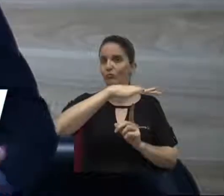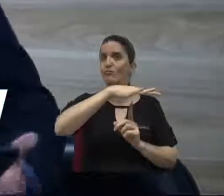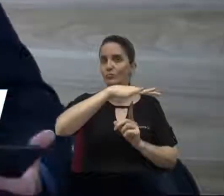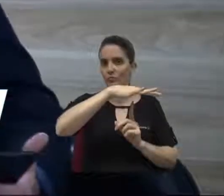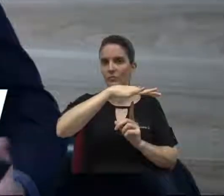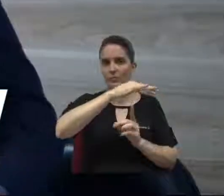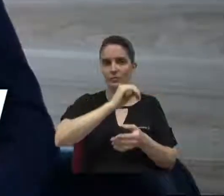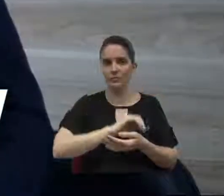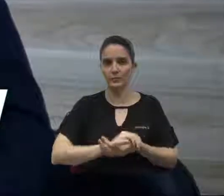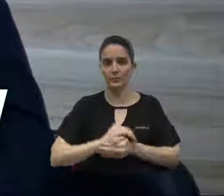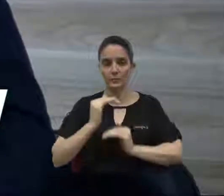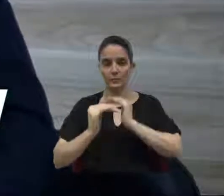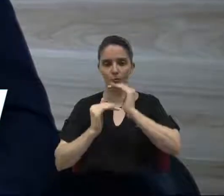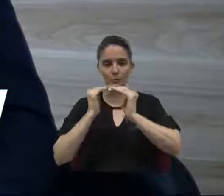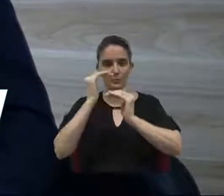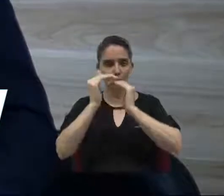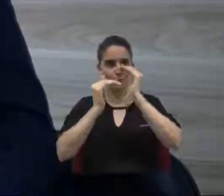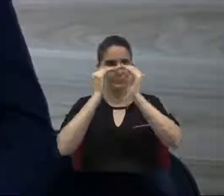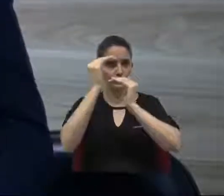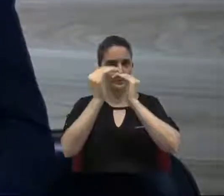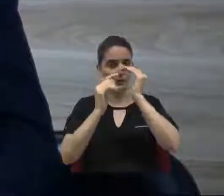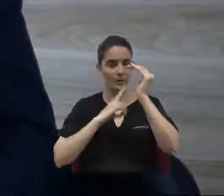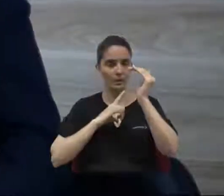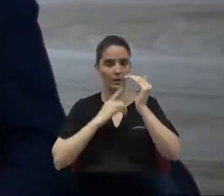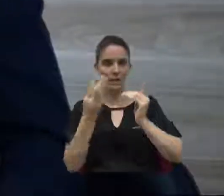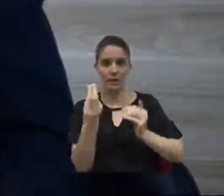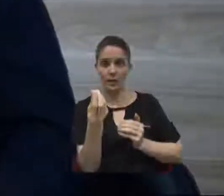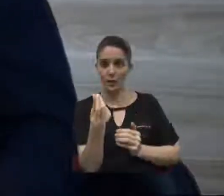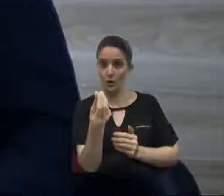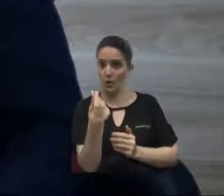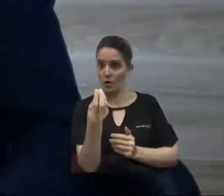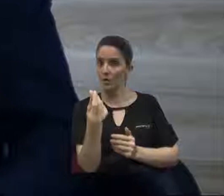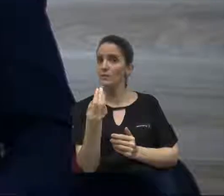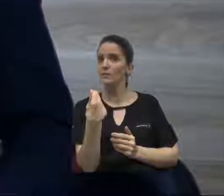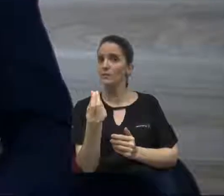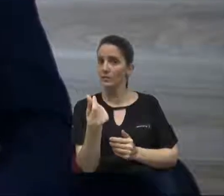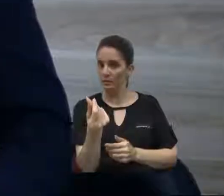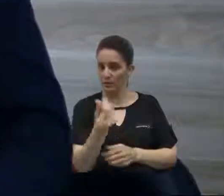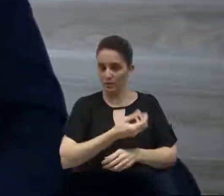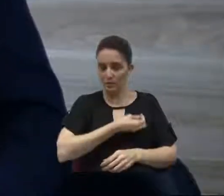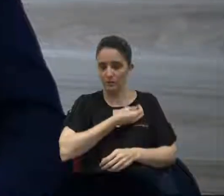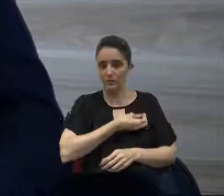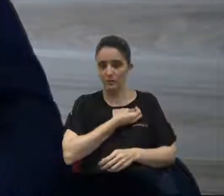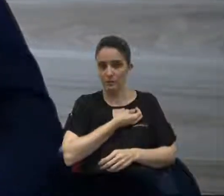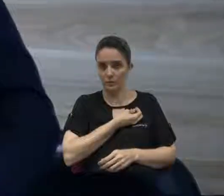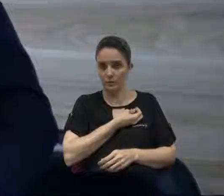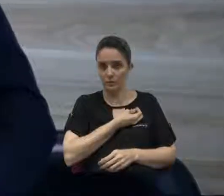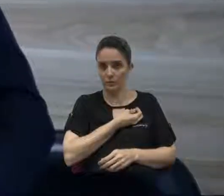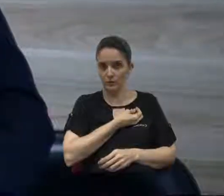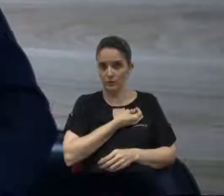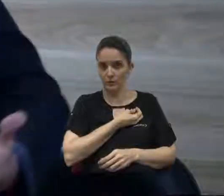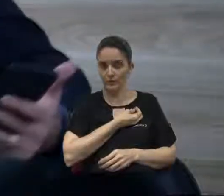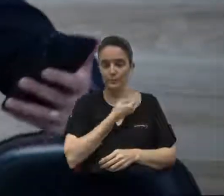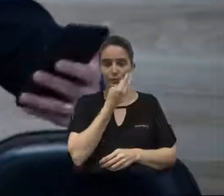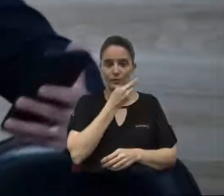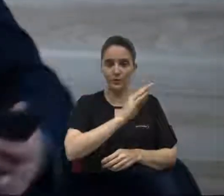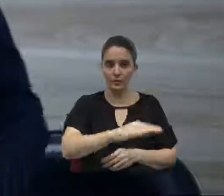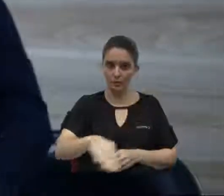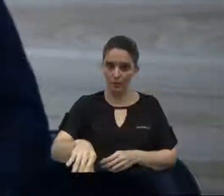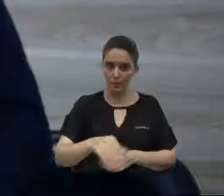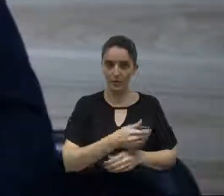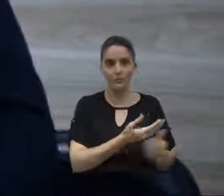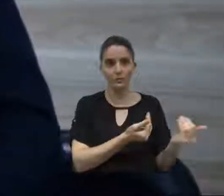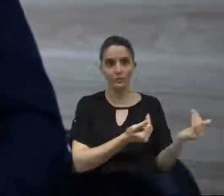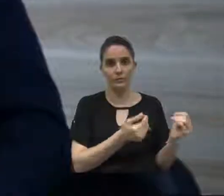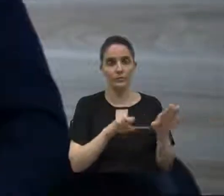para o desenvolvimento, garantindo qualidade no desenvolvimento infanto-juvenil e até para a terceira idade. Depois